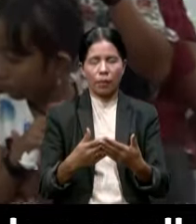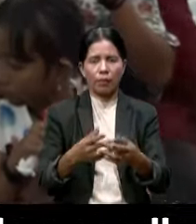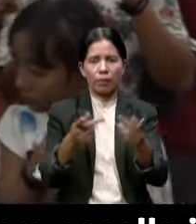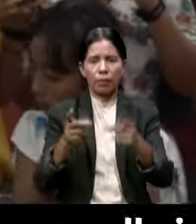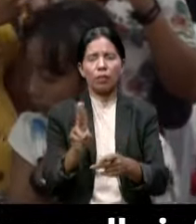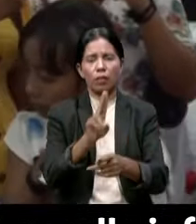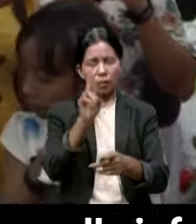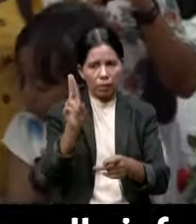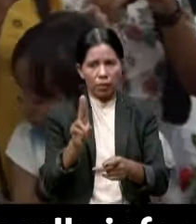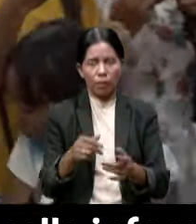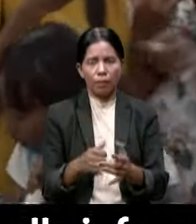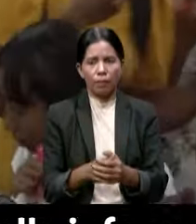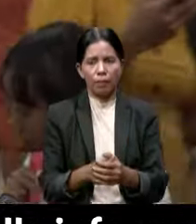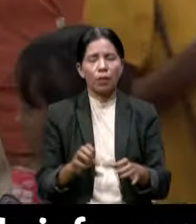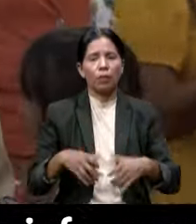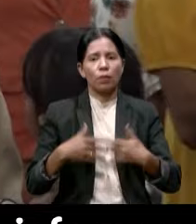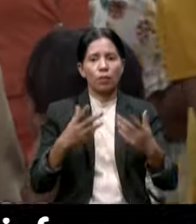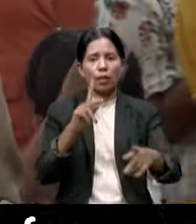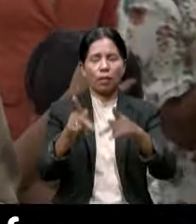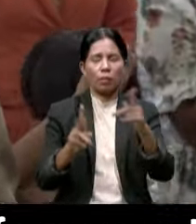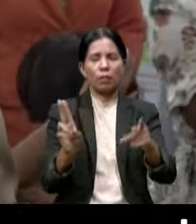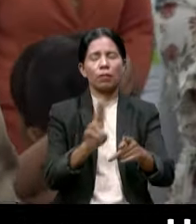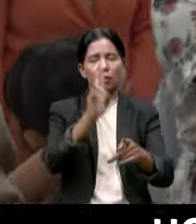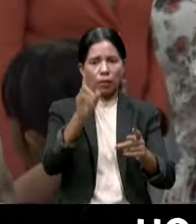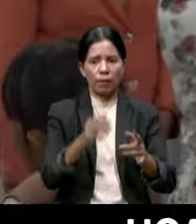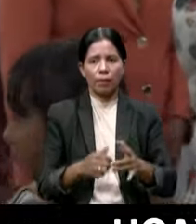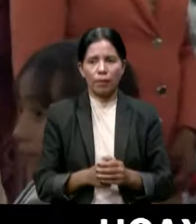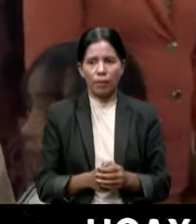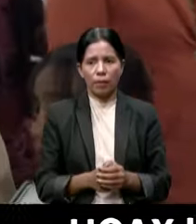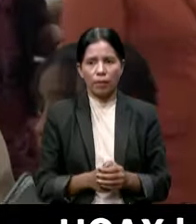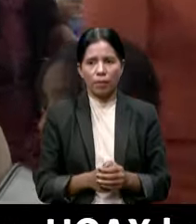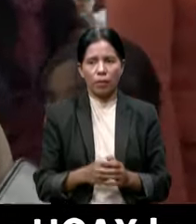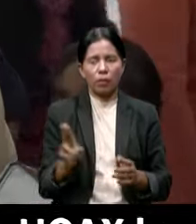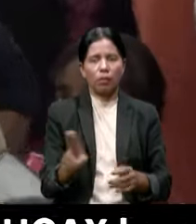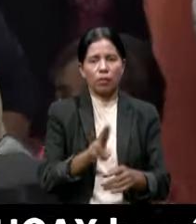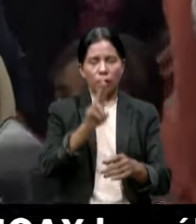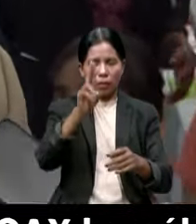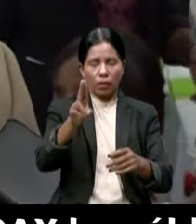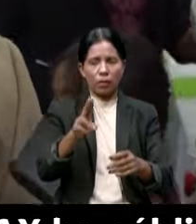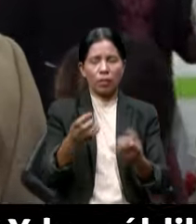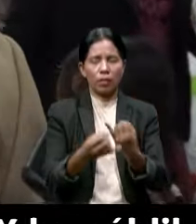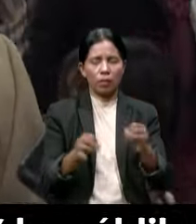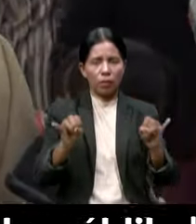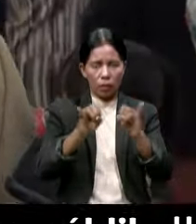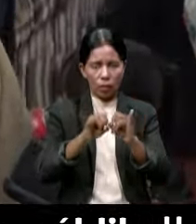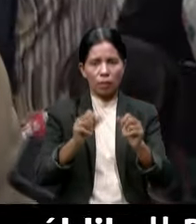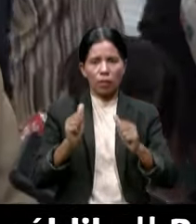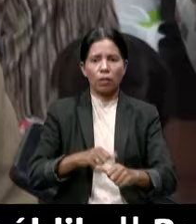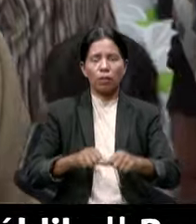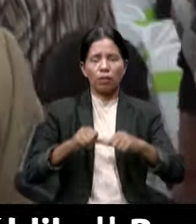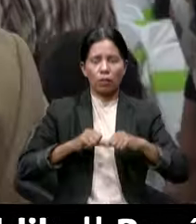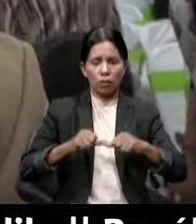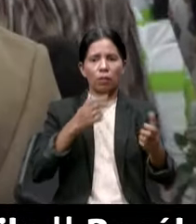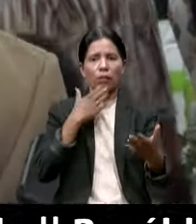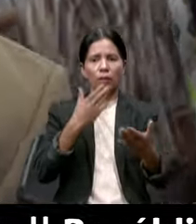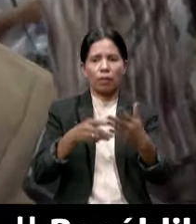áreas estão né. O isso é uma belezere unidade cá instituição né belelaudia. Agora, a